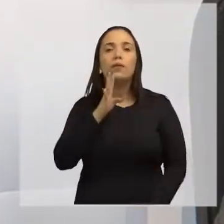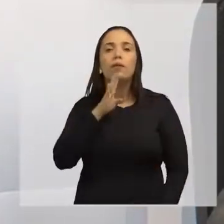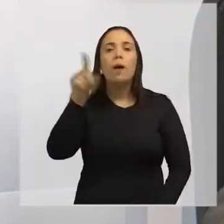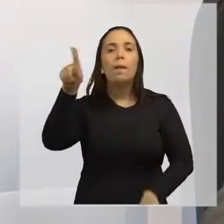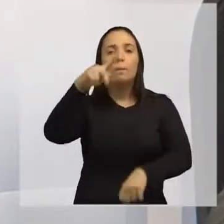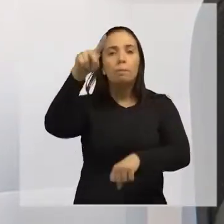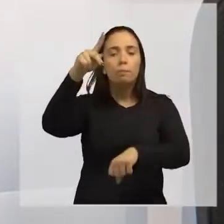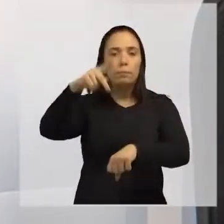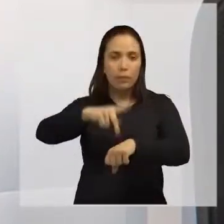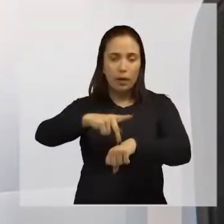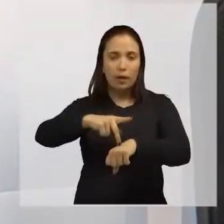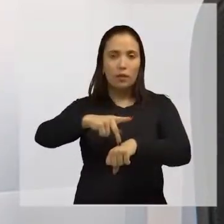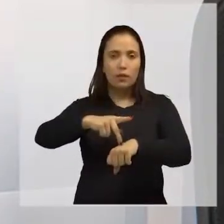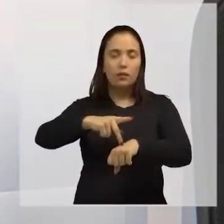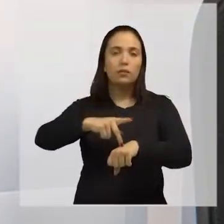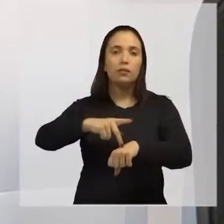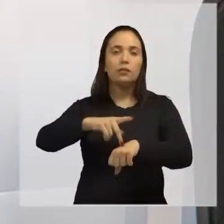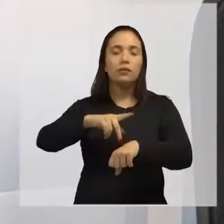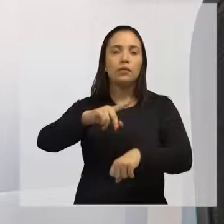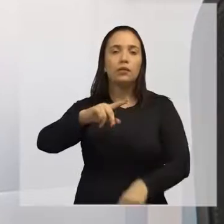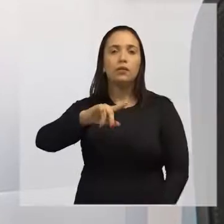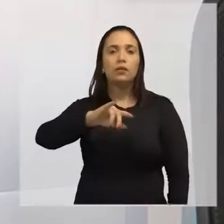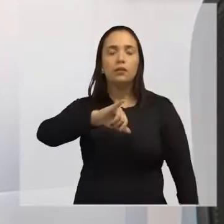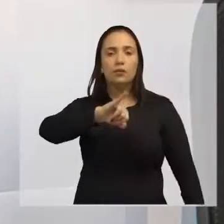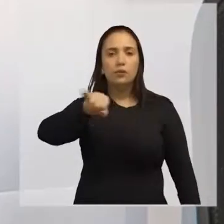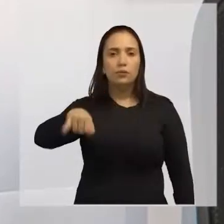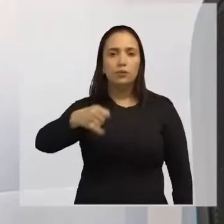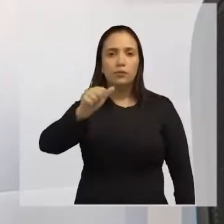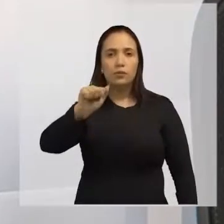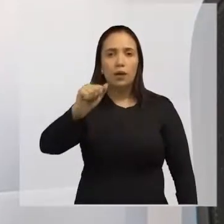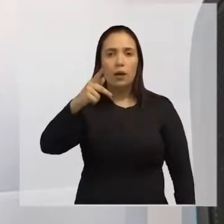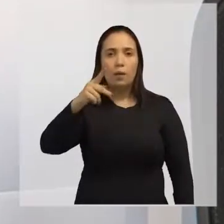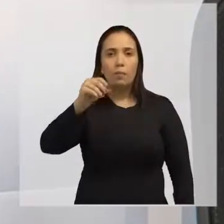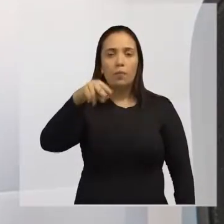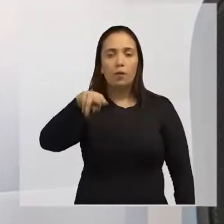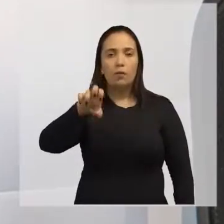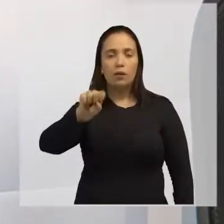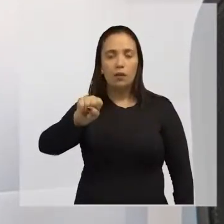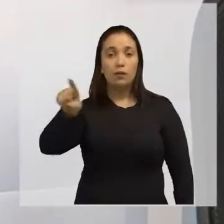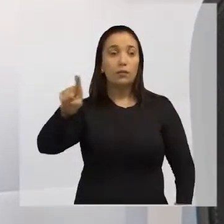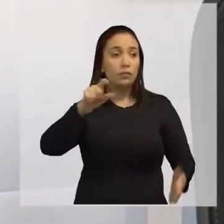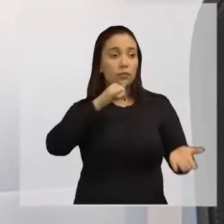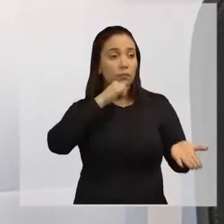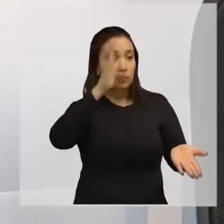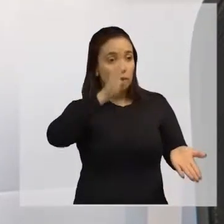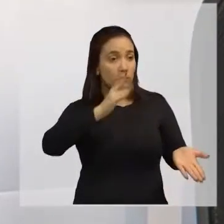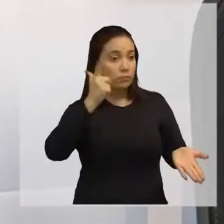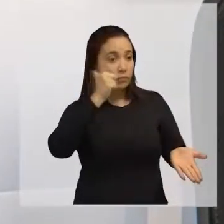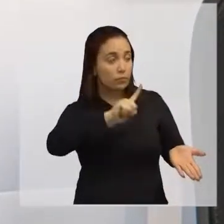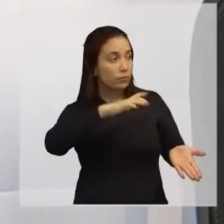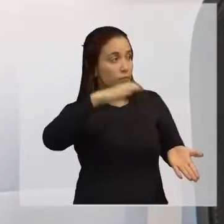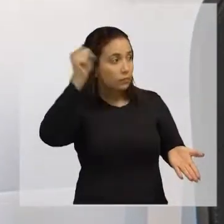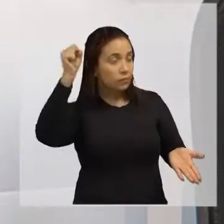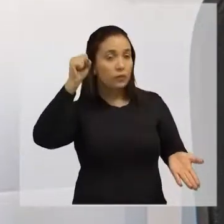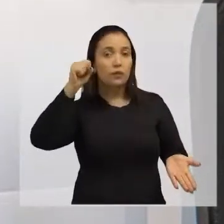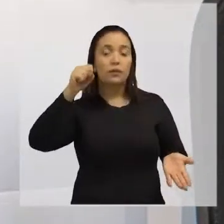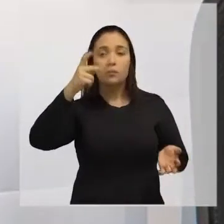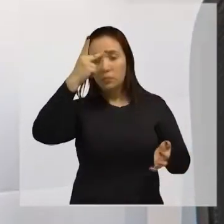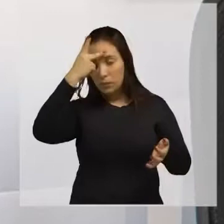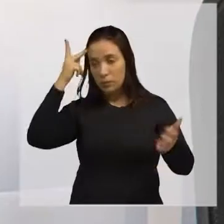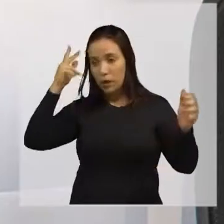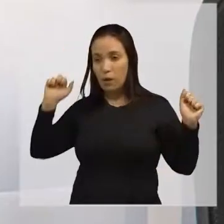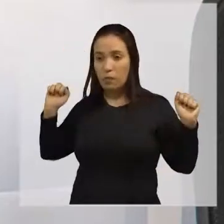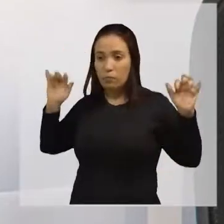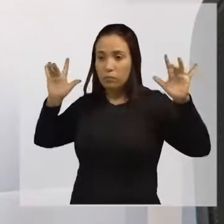e se aglomeravam. Se lembra, Carlos Frederico? Quando o Brasil ganhava um jogo, era uma festa, né? Você literalmente se sentia como